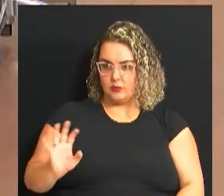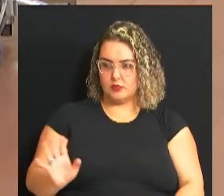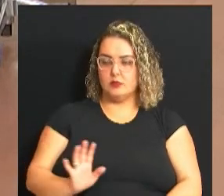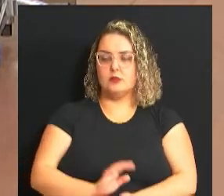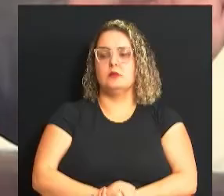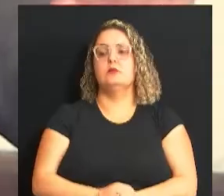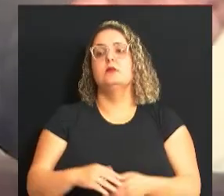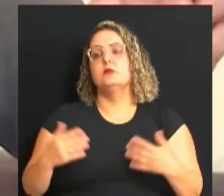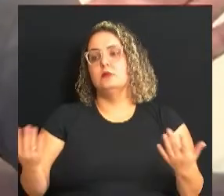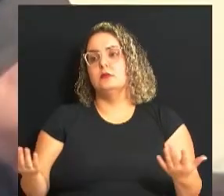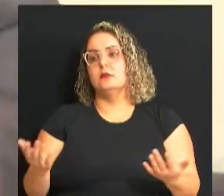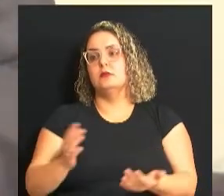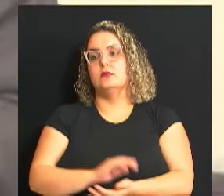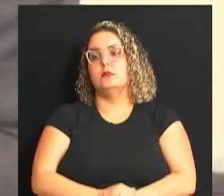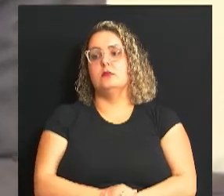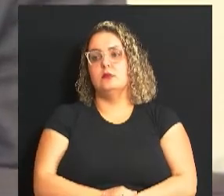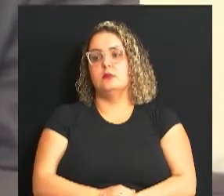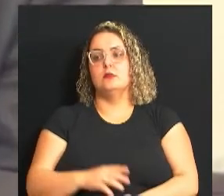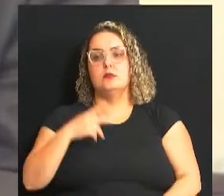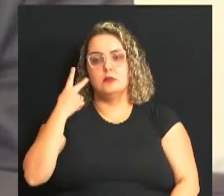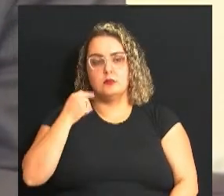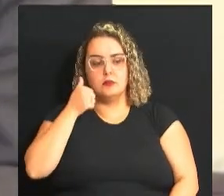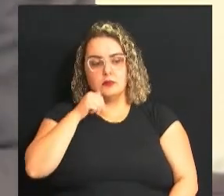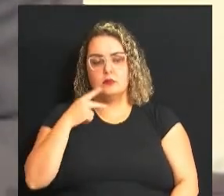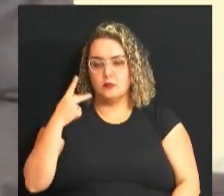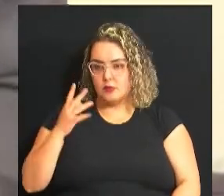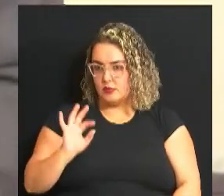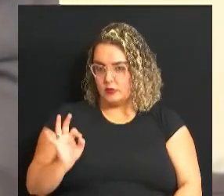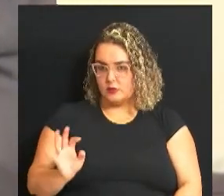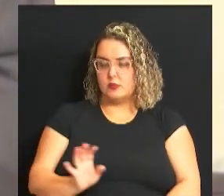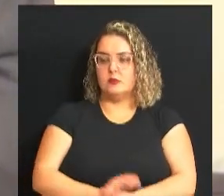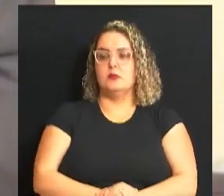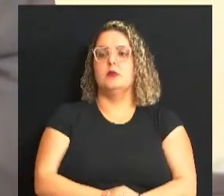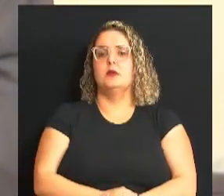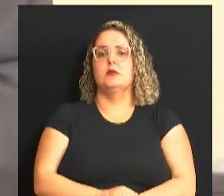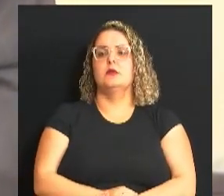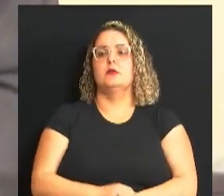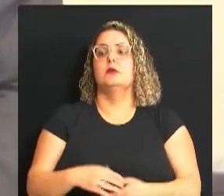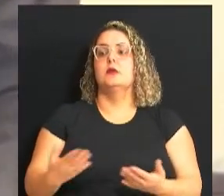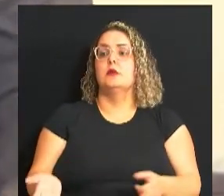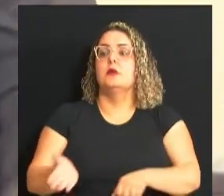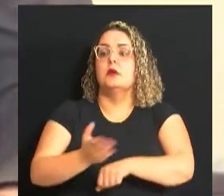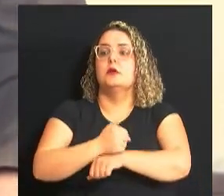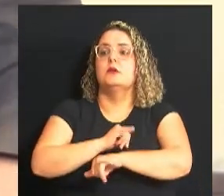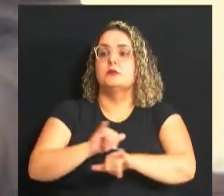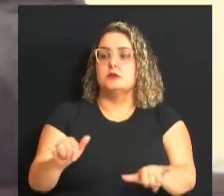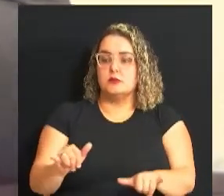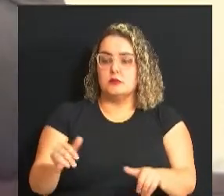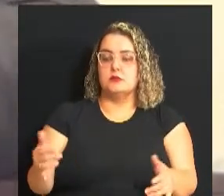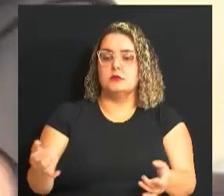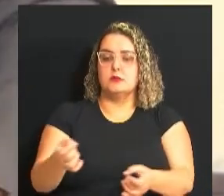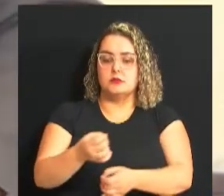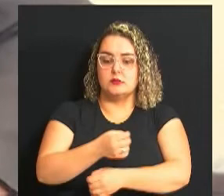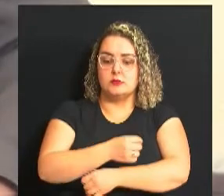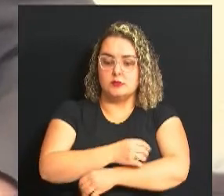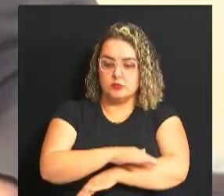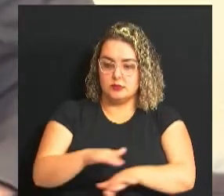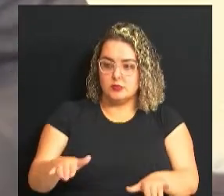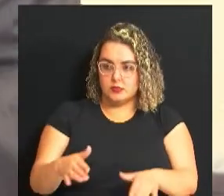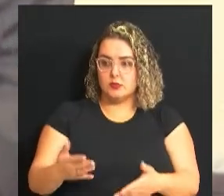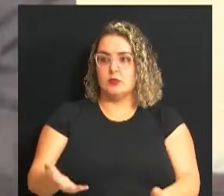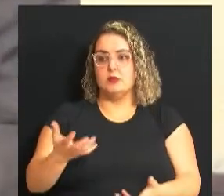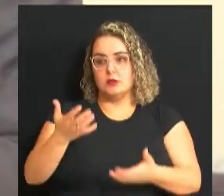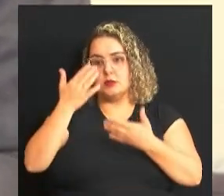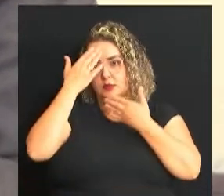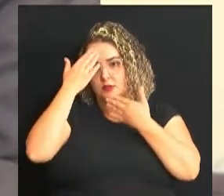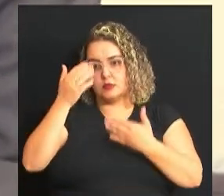Então, vereador, vereadora. Então, antes de encerrar, eu gostaria de agradecer à vereadora